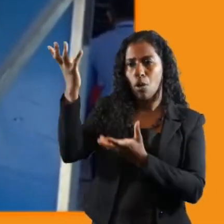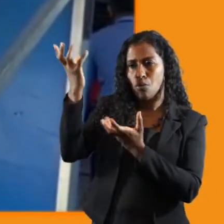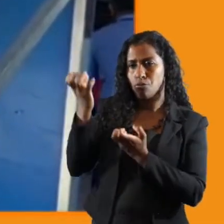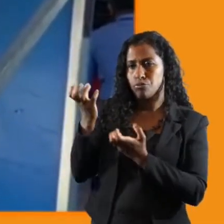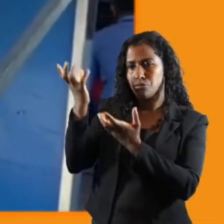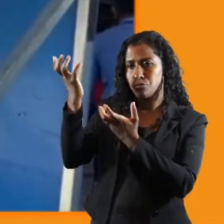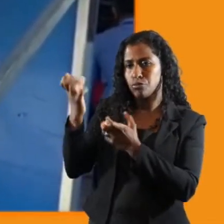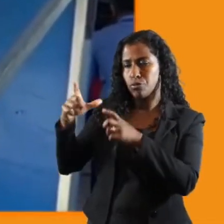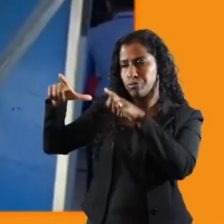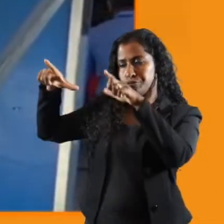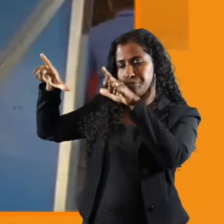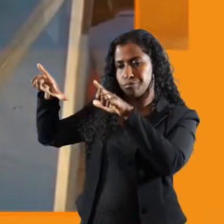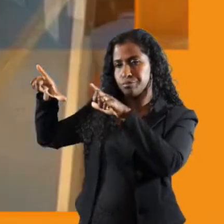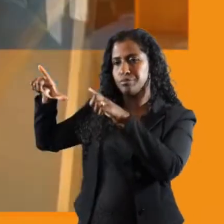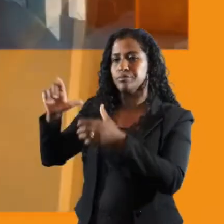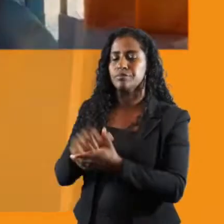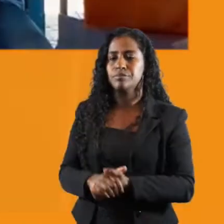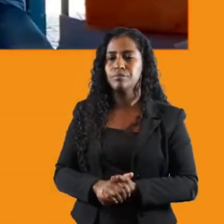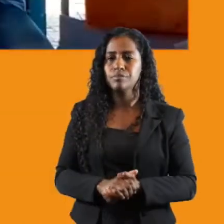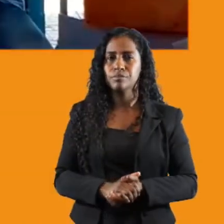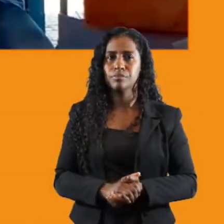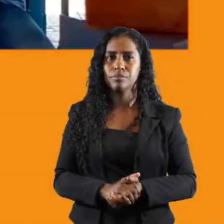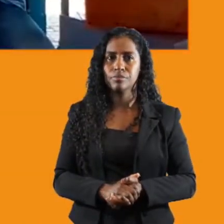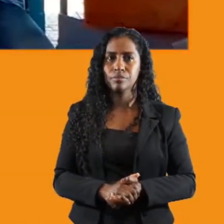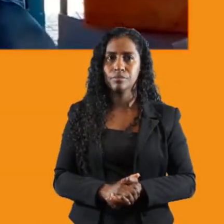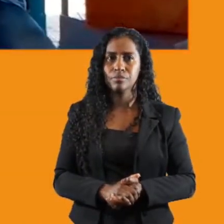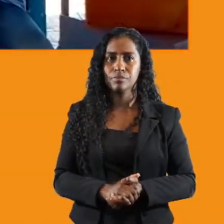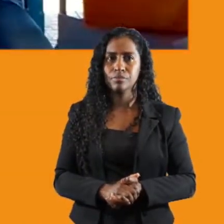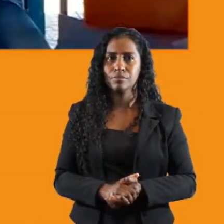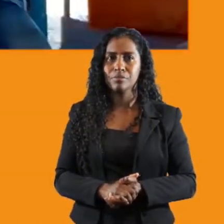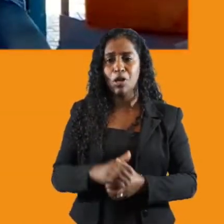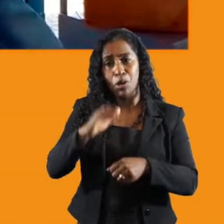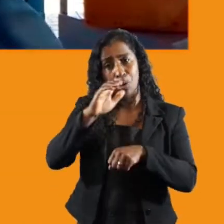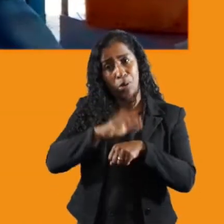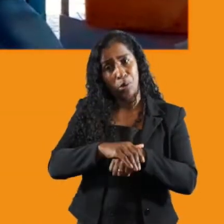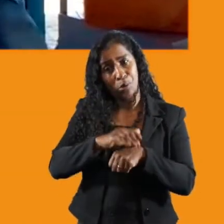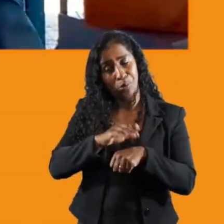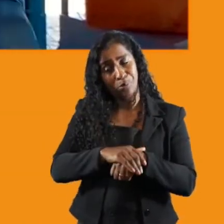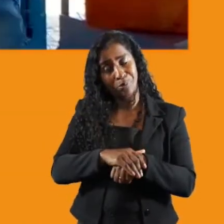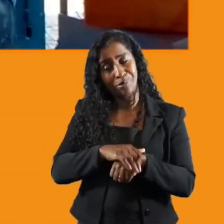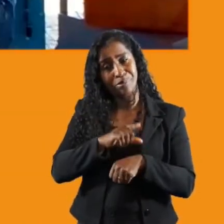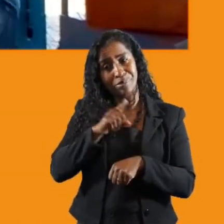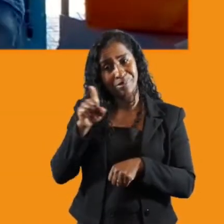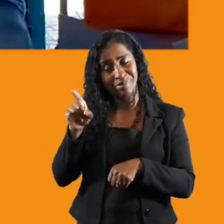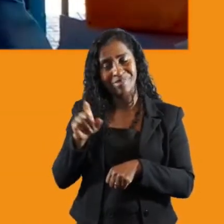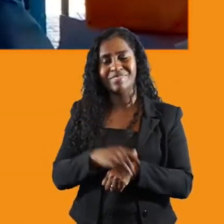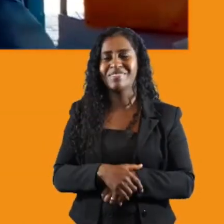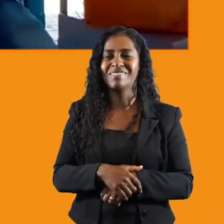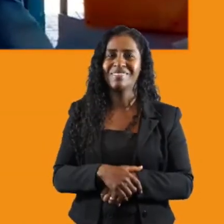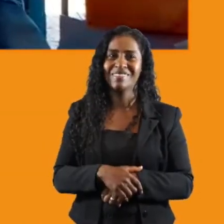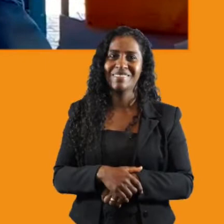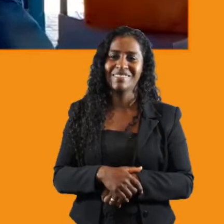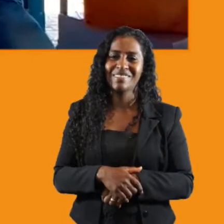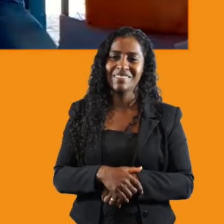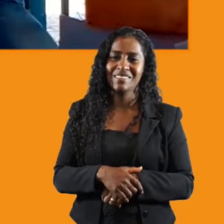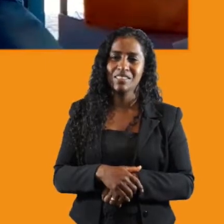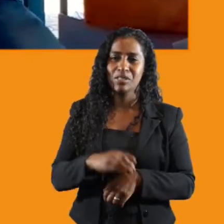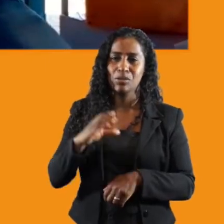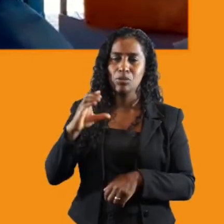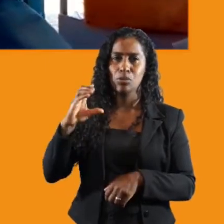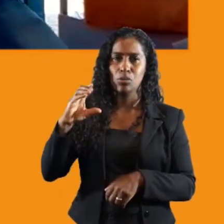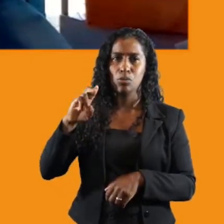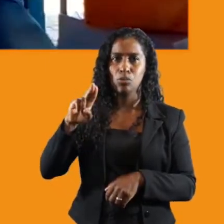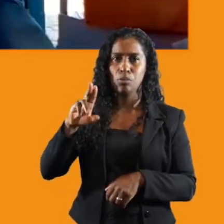é de Itaipu, né, gurizada? É. A culpa é de Itaipu. A culpa é de Itaipu. Bom, o Brasil é tão bem informado. Vocês acabaram de falar. O